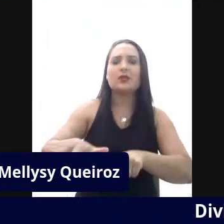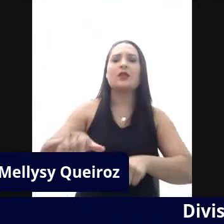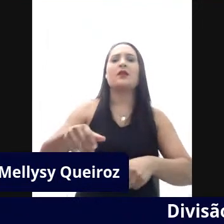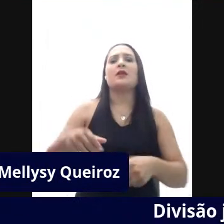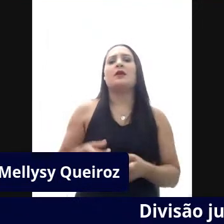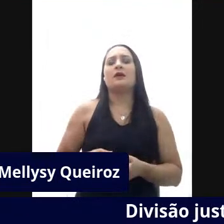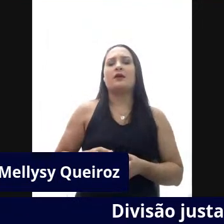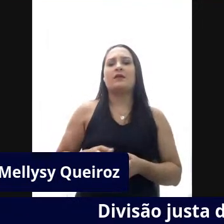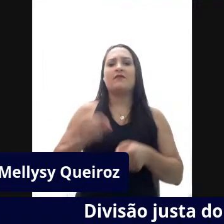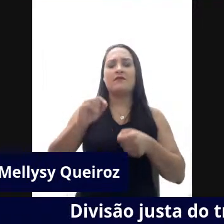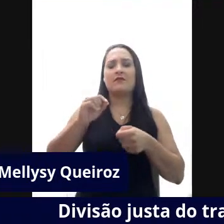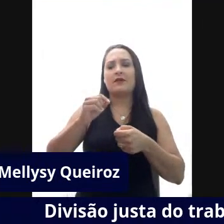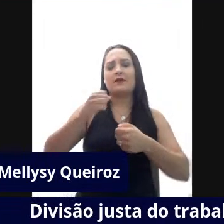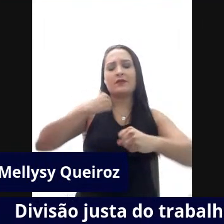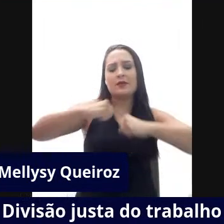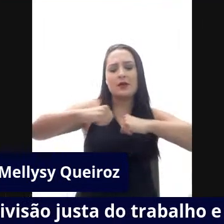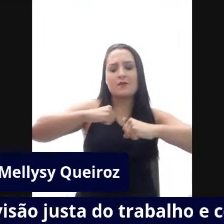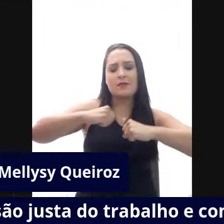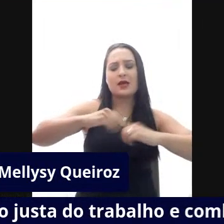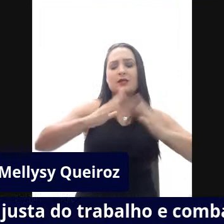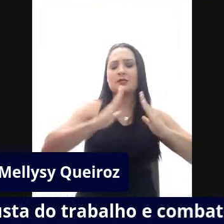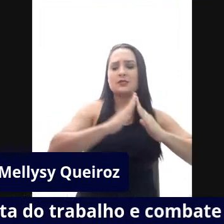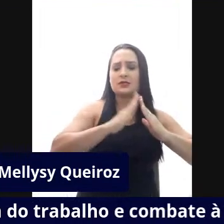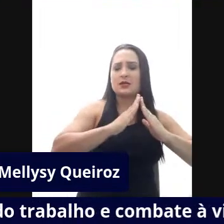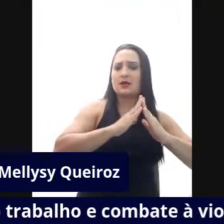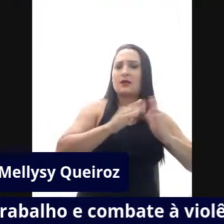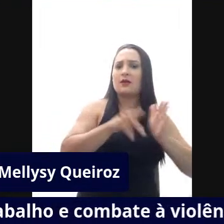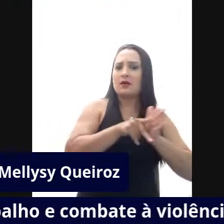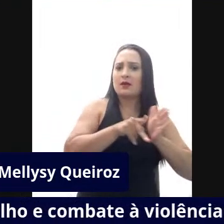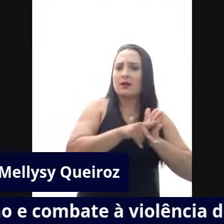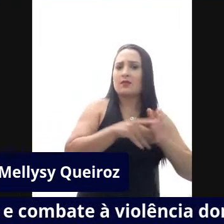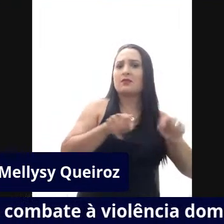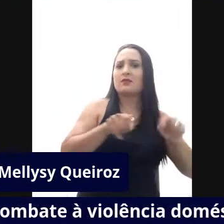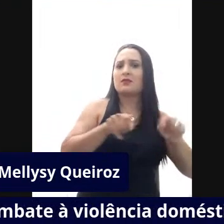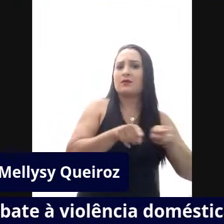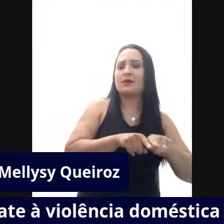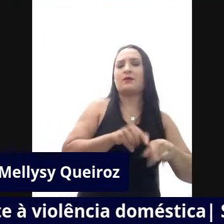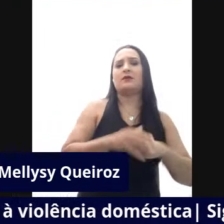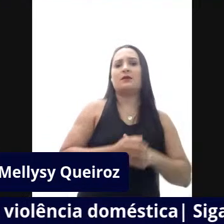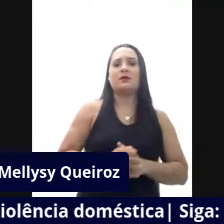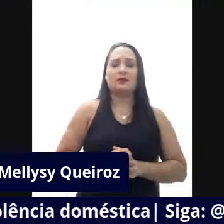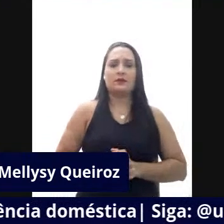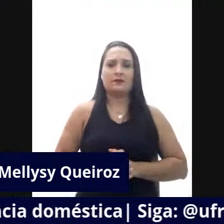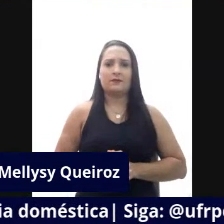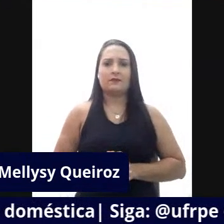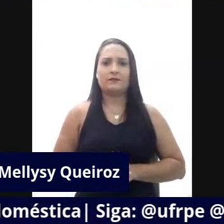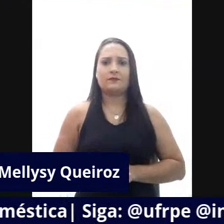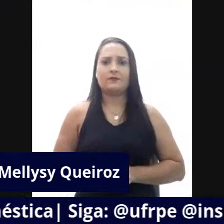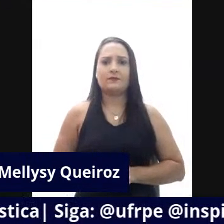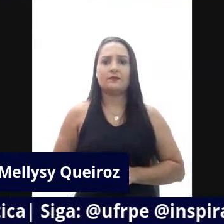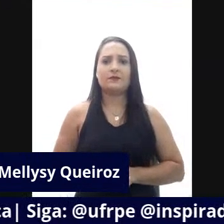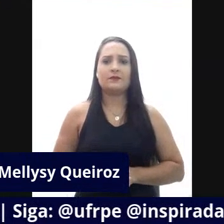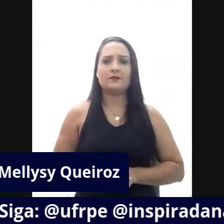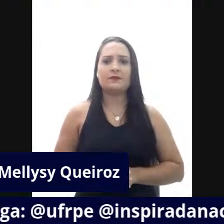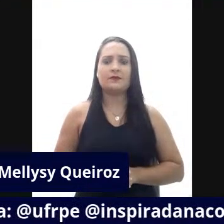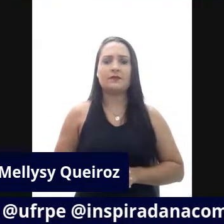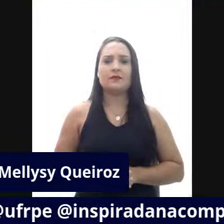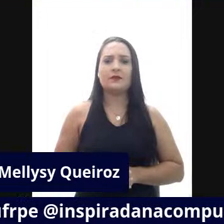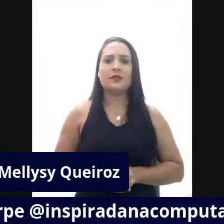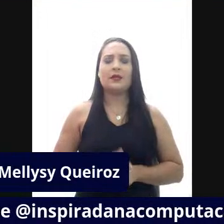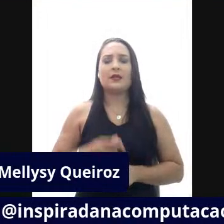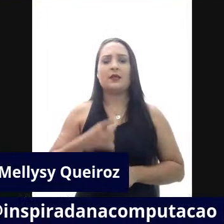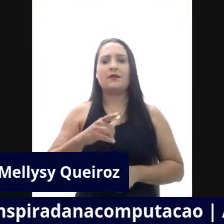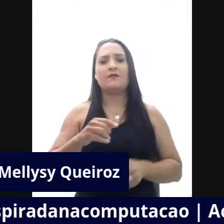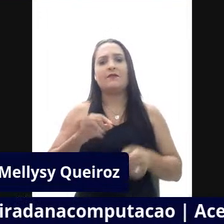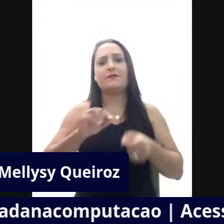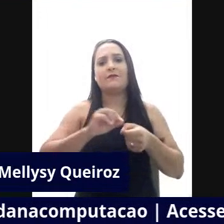que trabalhe o vídeo, as peças que forem produzidas nos espaços onde vocês tiverem